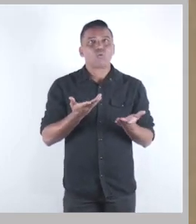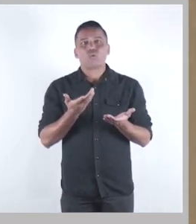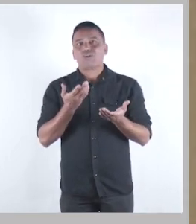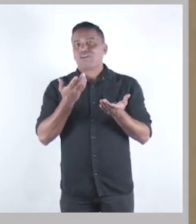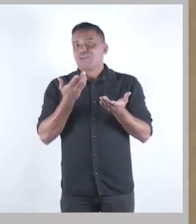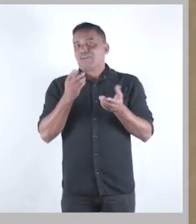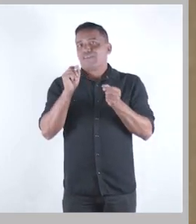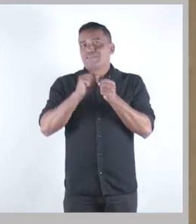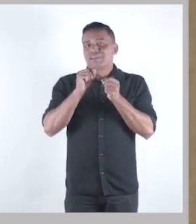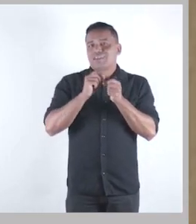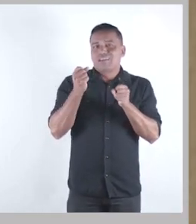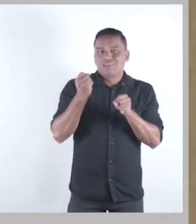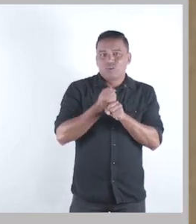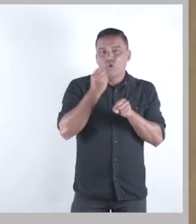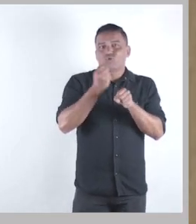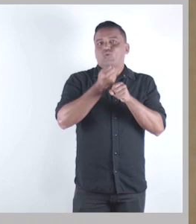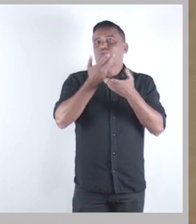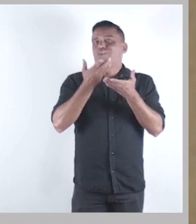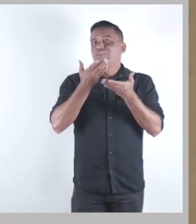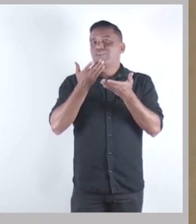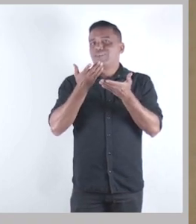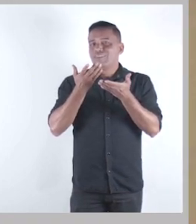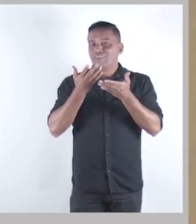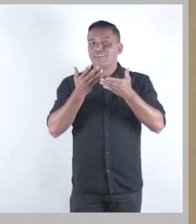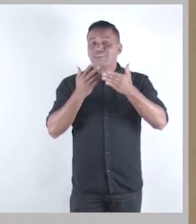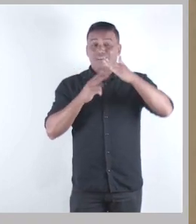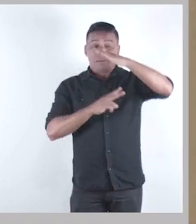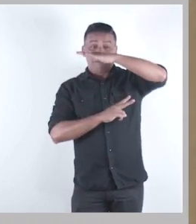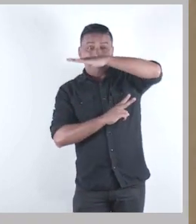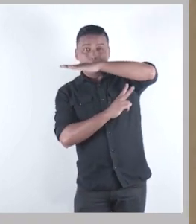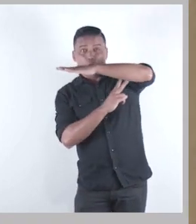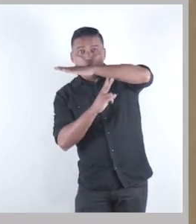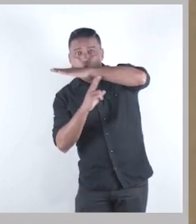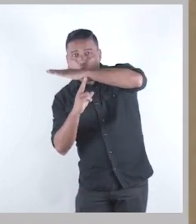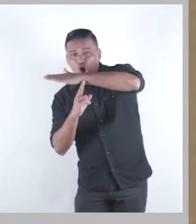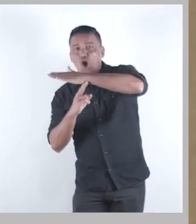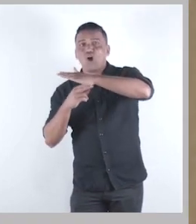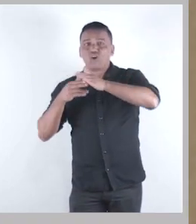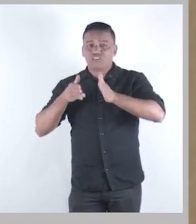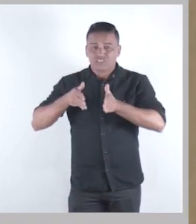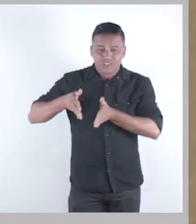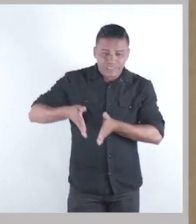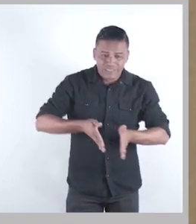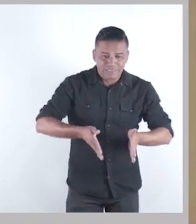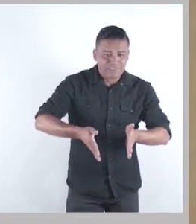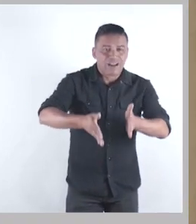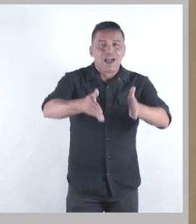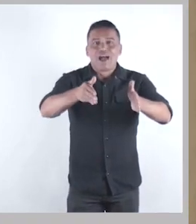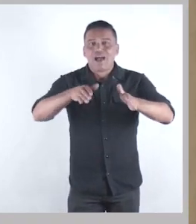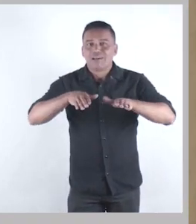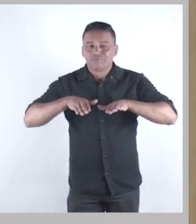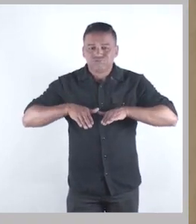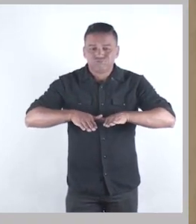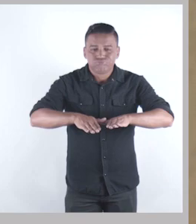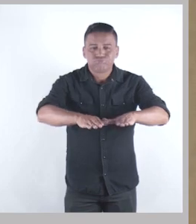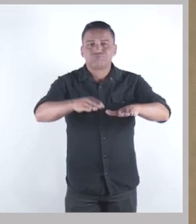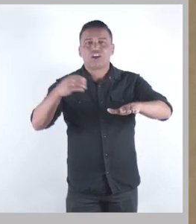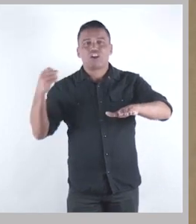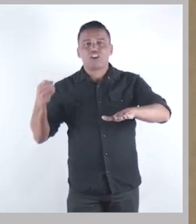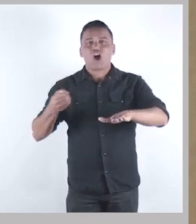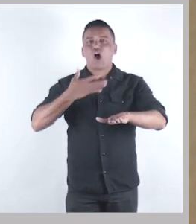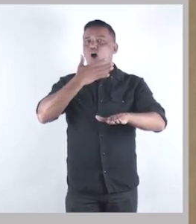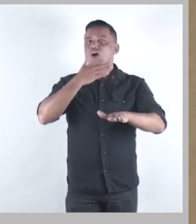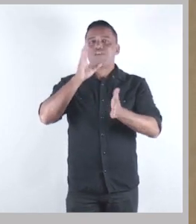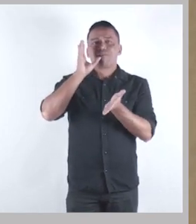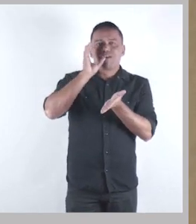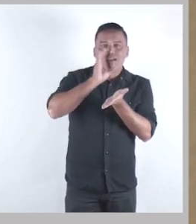ver pontes construídas, pontes novas, estradas novas, e toda uma série de empreendimentos que valem milhões, mas ninguém está